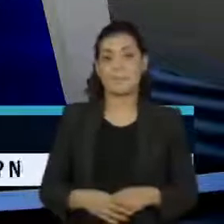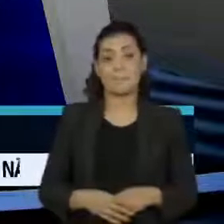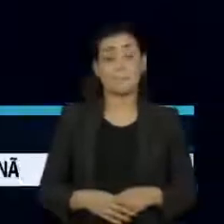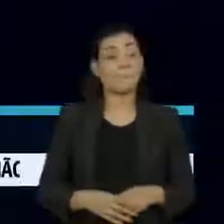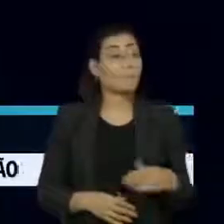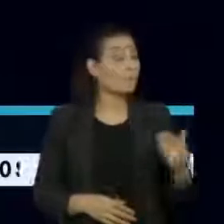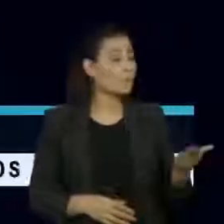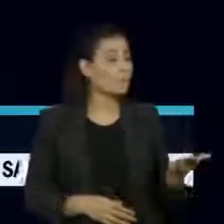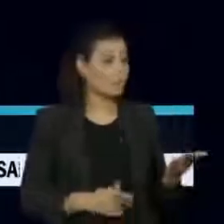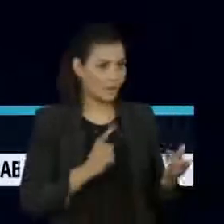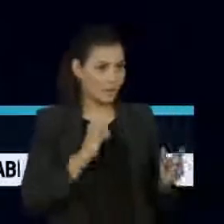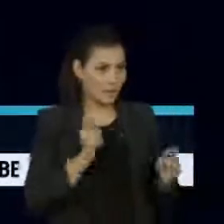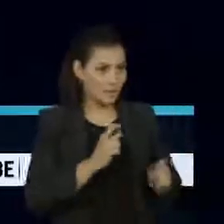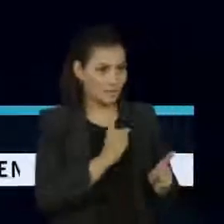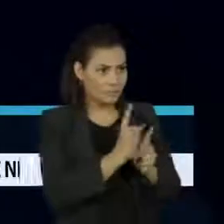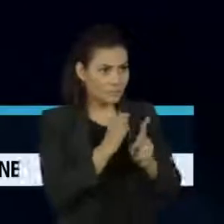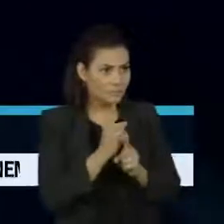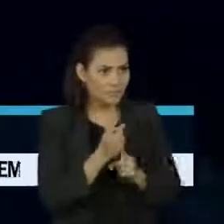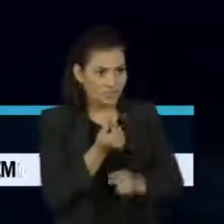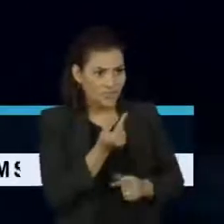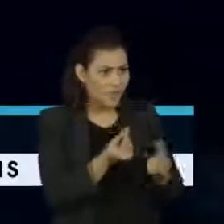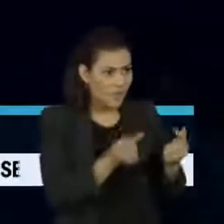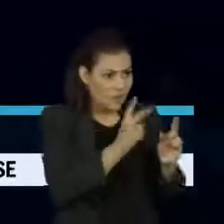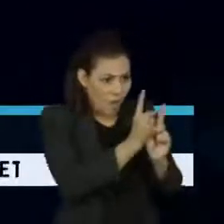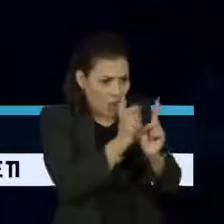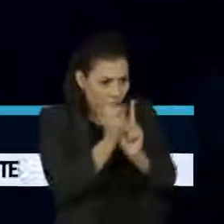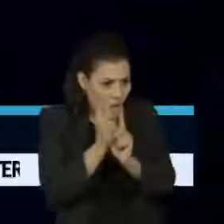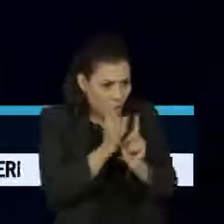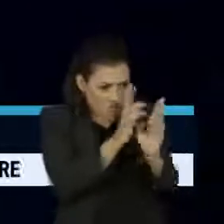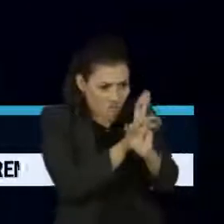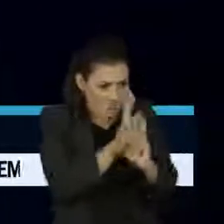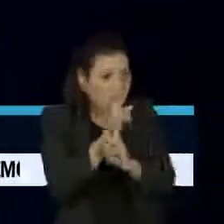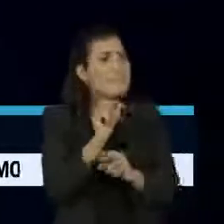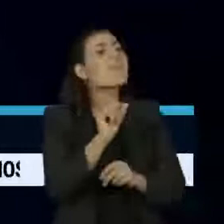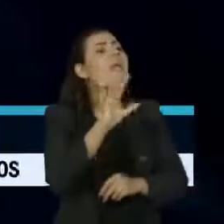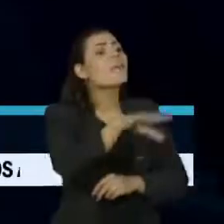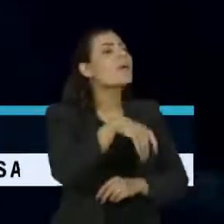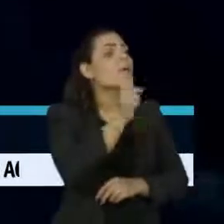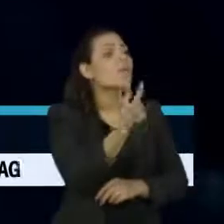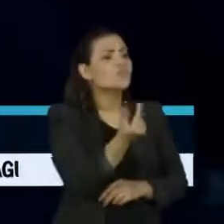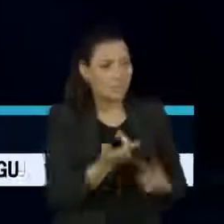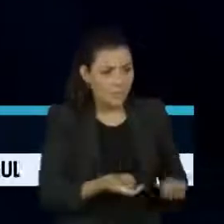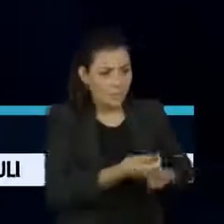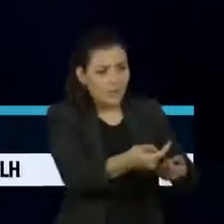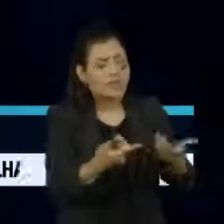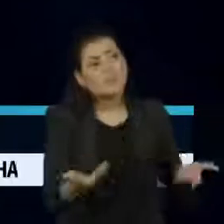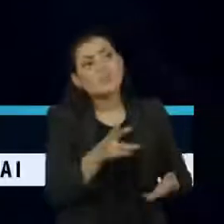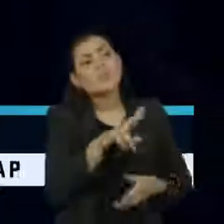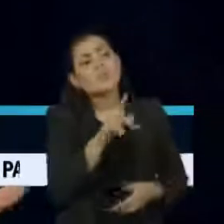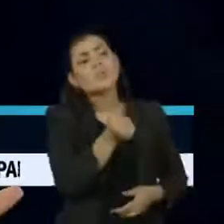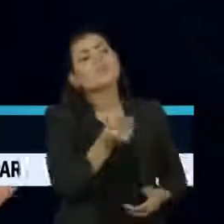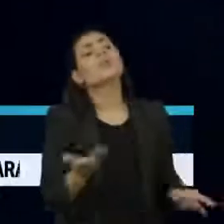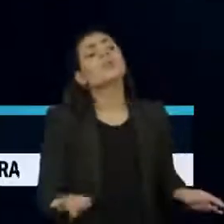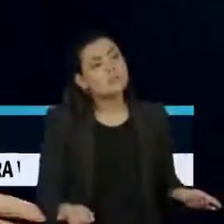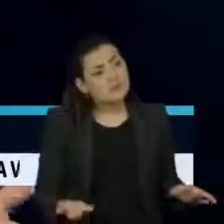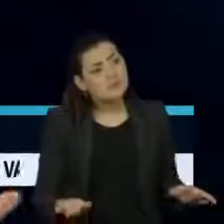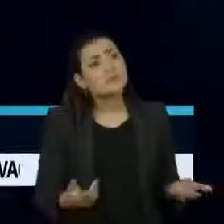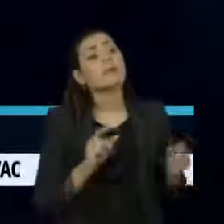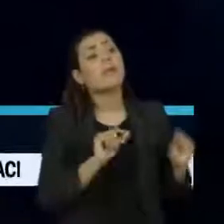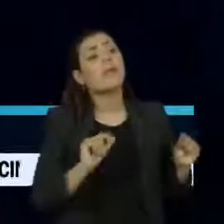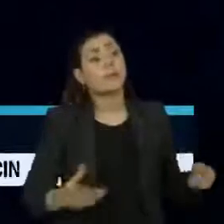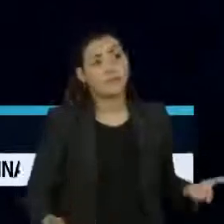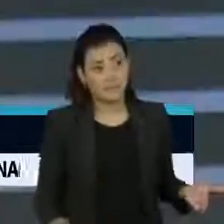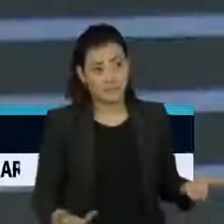Doutor Dimas, tem como rastrear esse dinheiro? Tem como passar um pente fino e descobrir quem pegou esse auxílio emergencial e usou esse dinheiro para